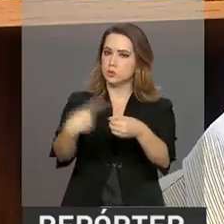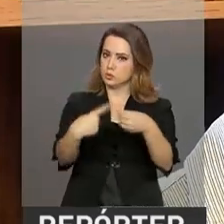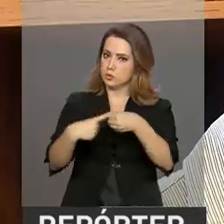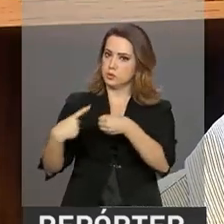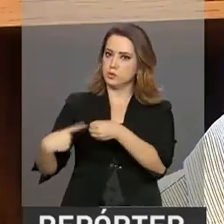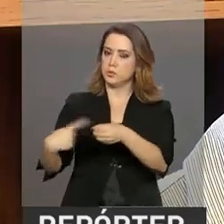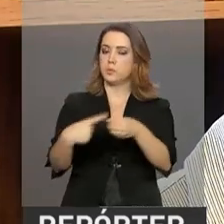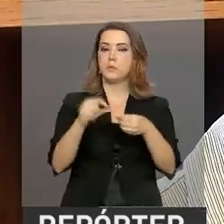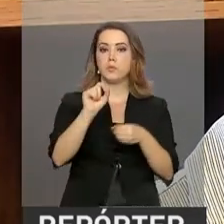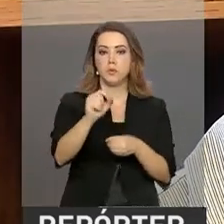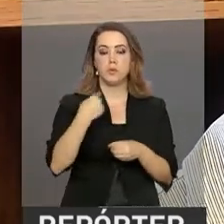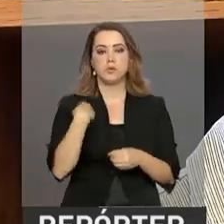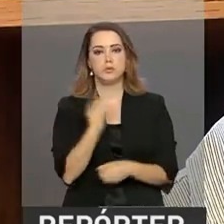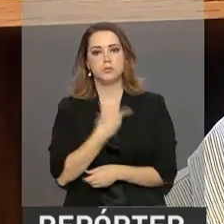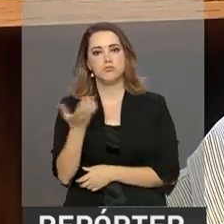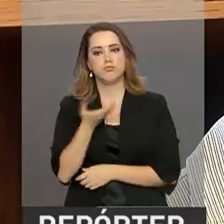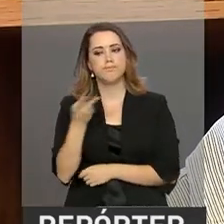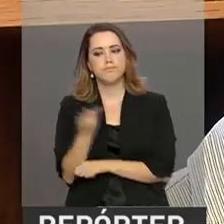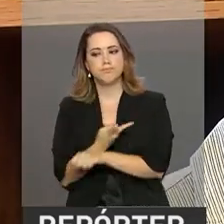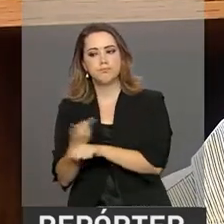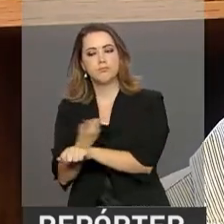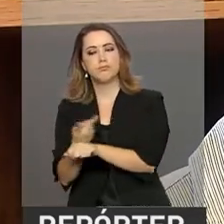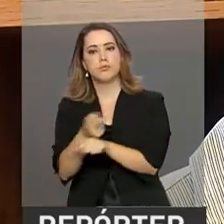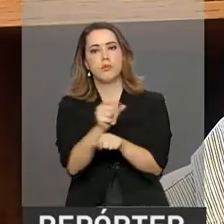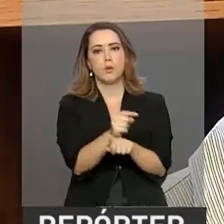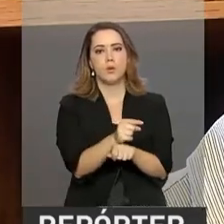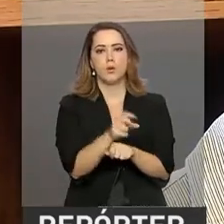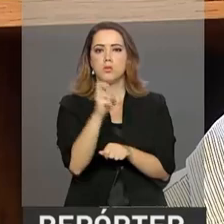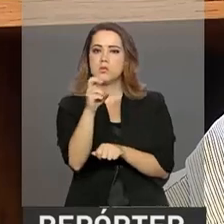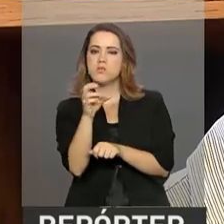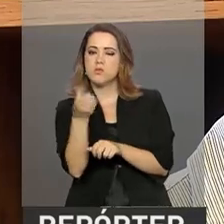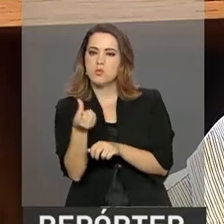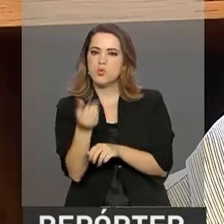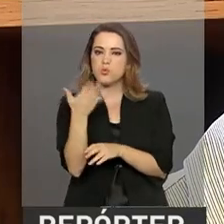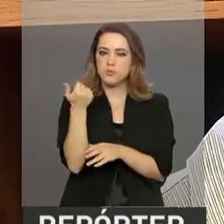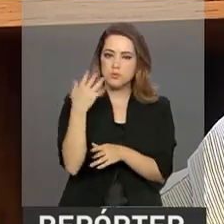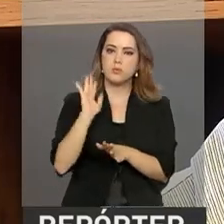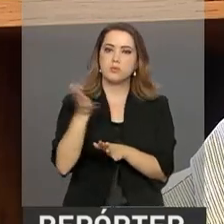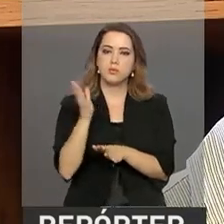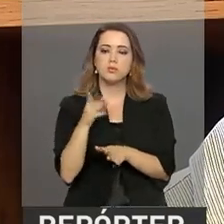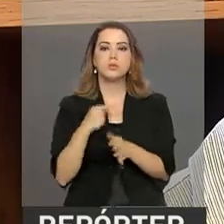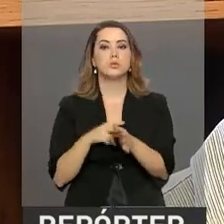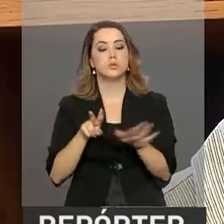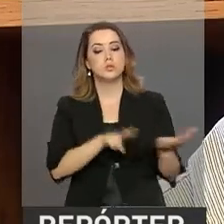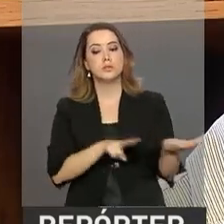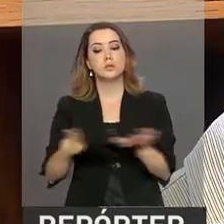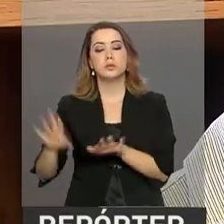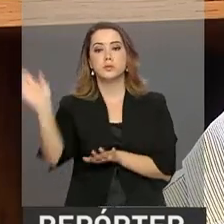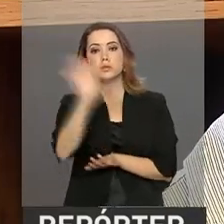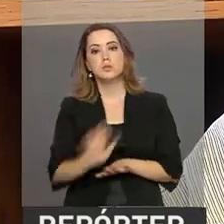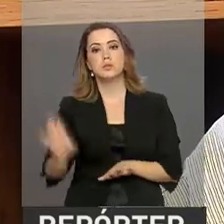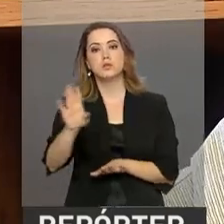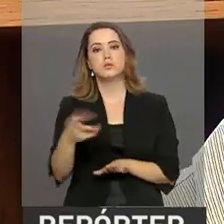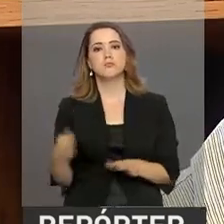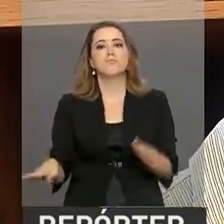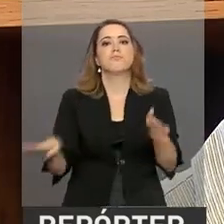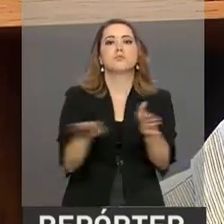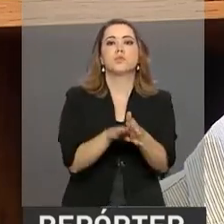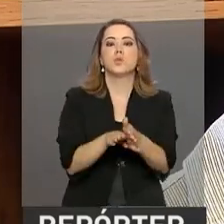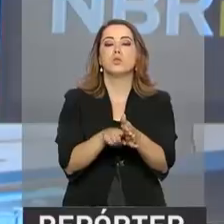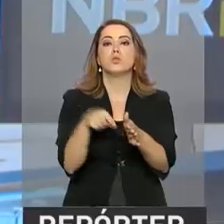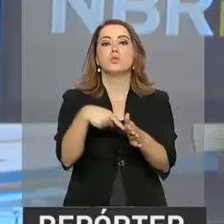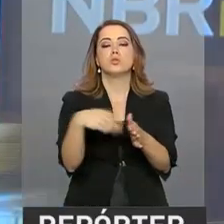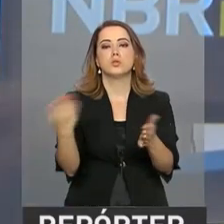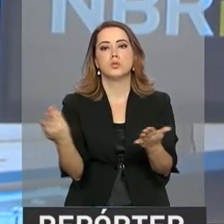está buscando na Semana Nacional agora, dos últimos 5, 6 anos, é realmente garantir que a Semana Nacional ela chegue no interior do